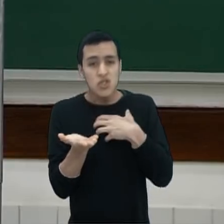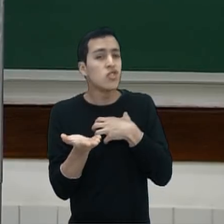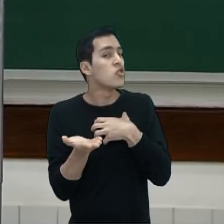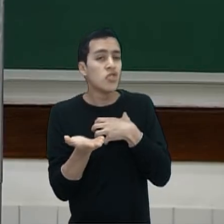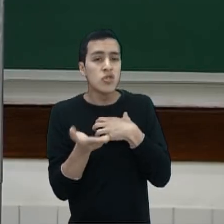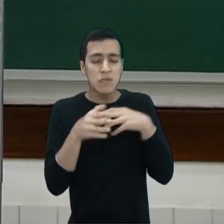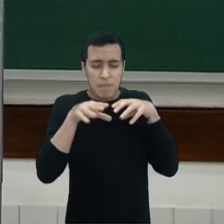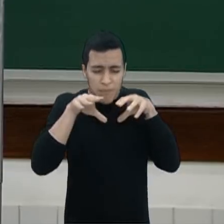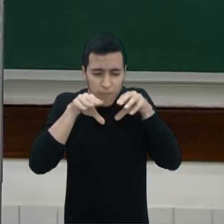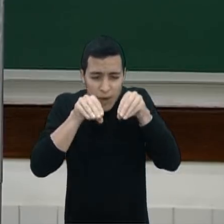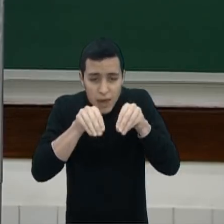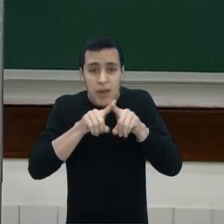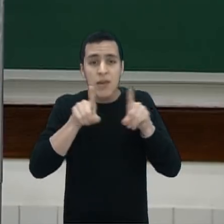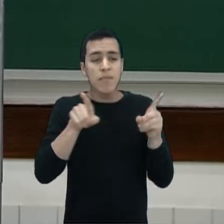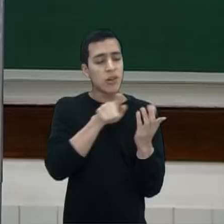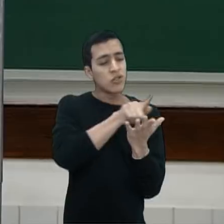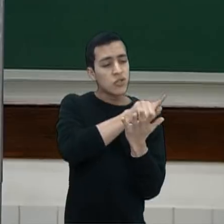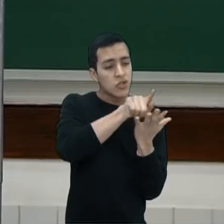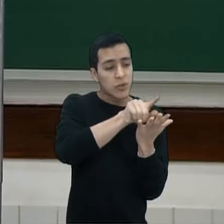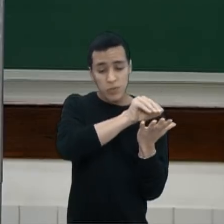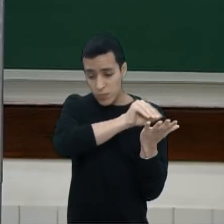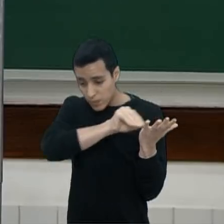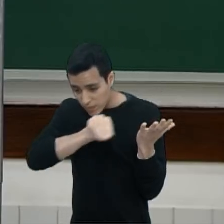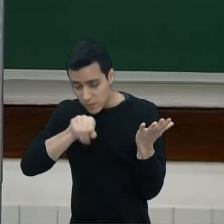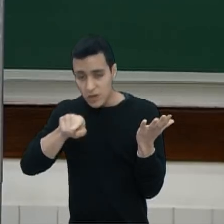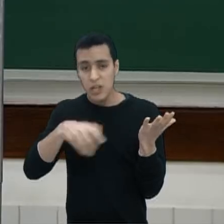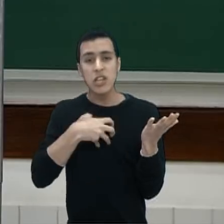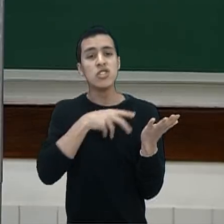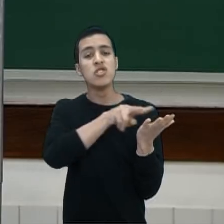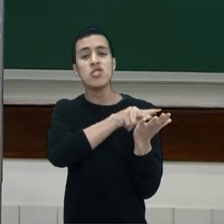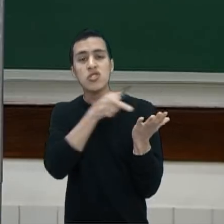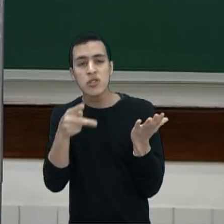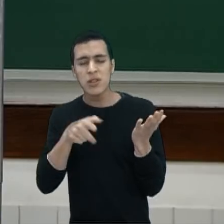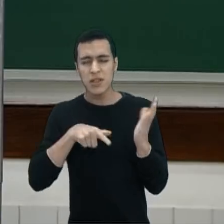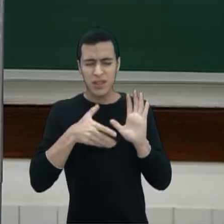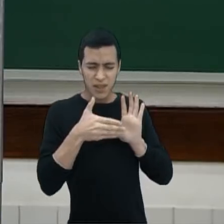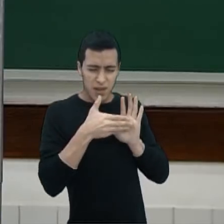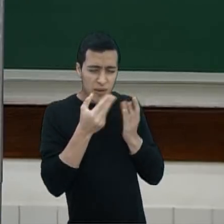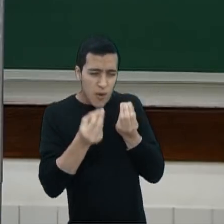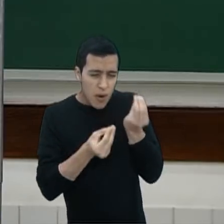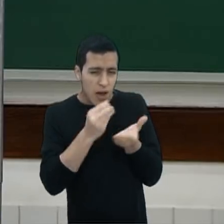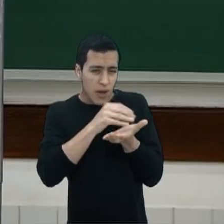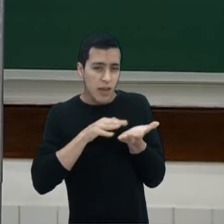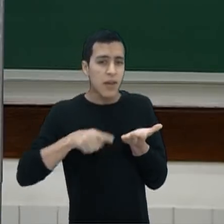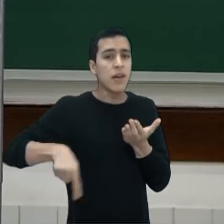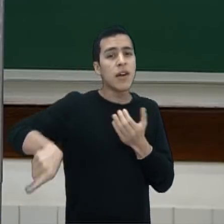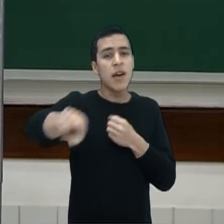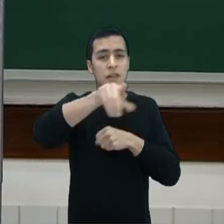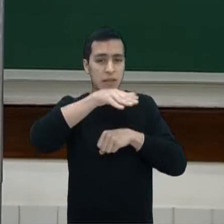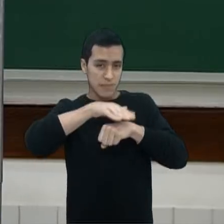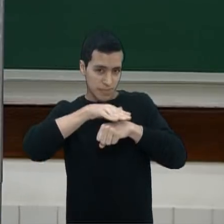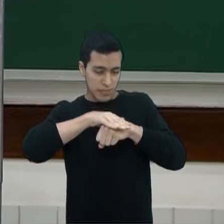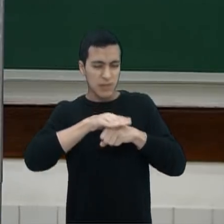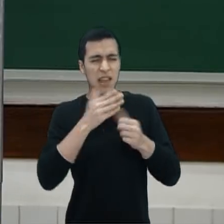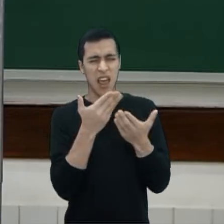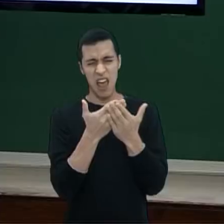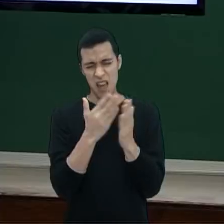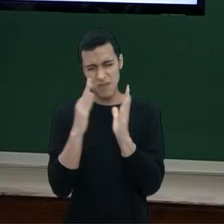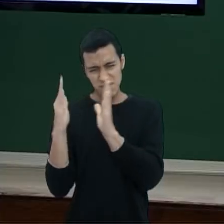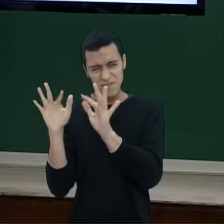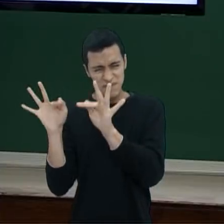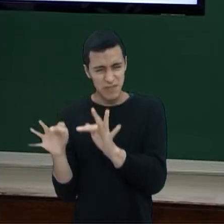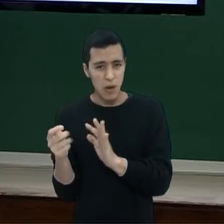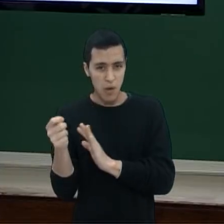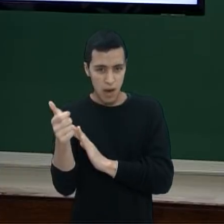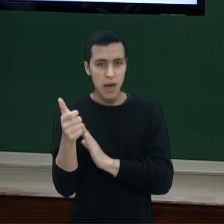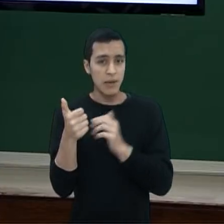reescrevo, né, de um gênero para o outro. Então, vai ter uma proposta aí de atividade para vocês aí no final dessa aula. Vamos tentar